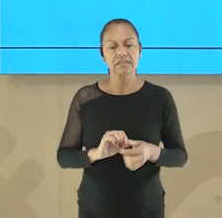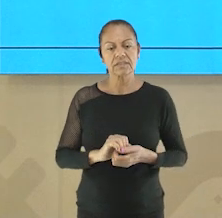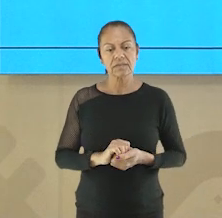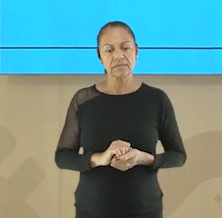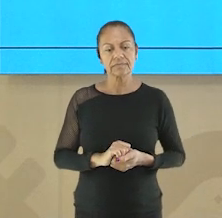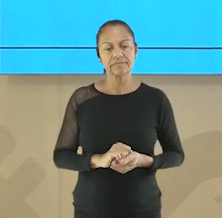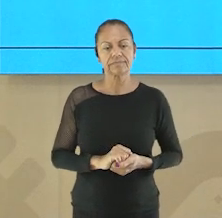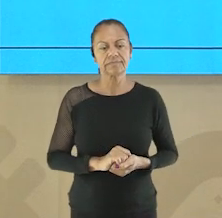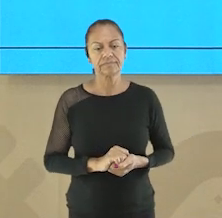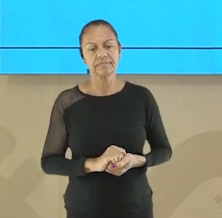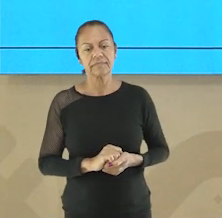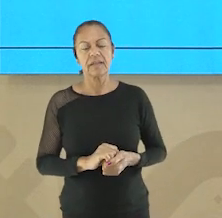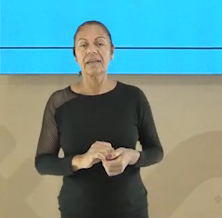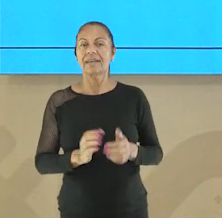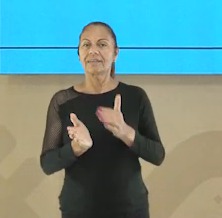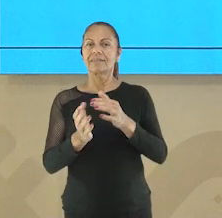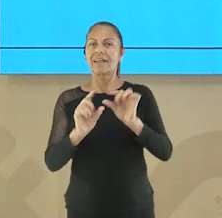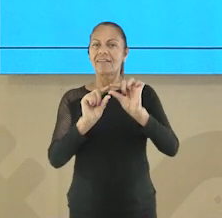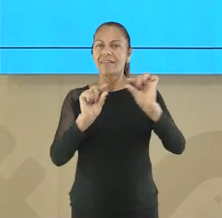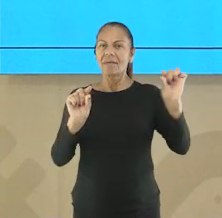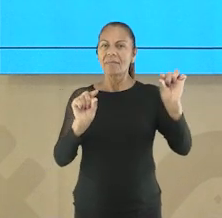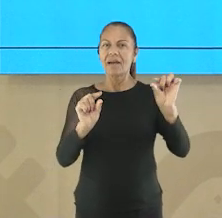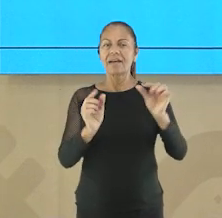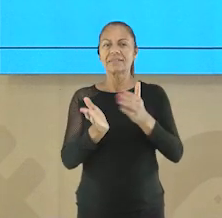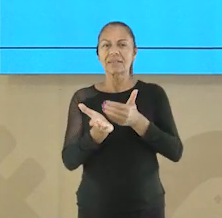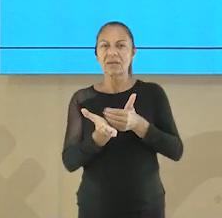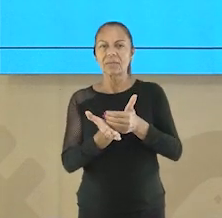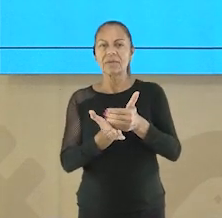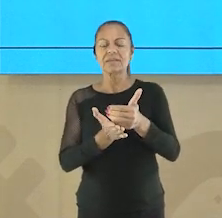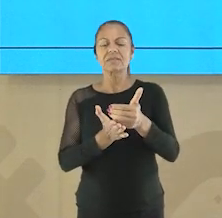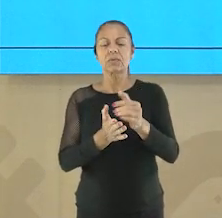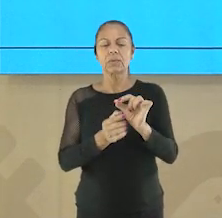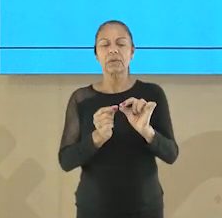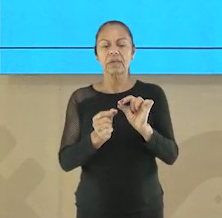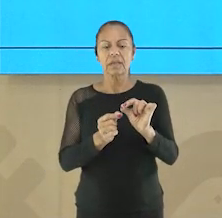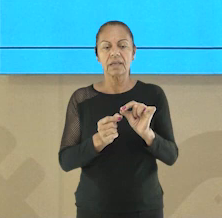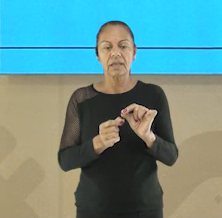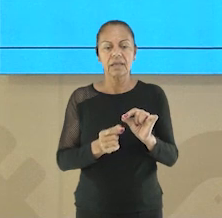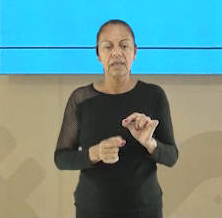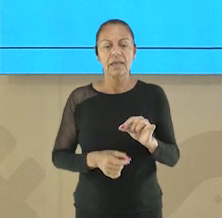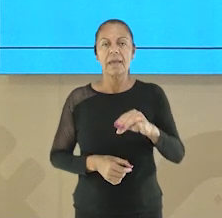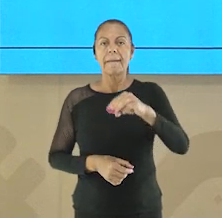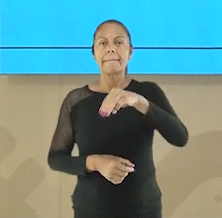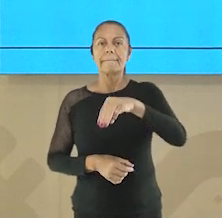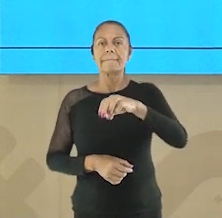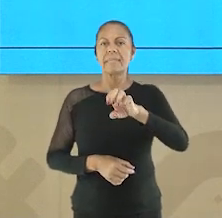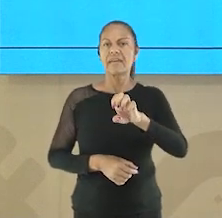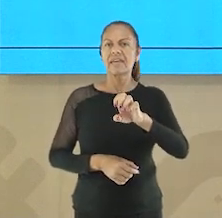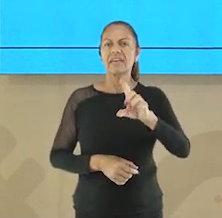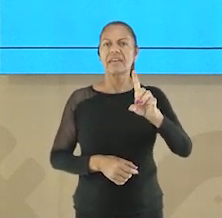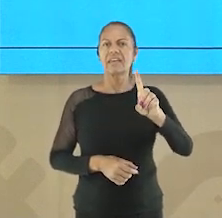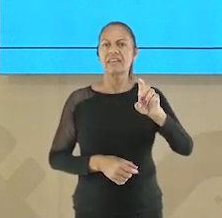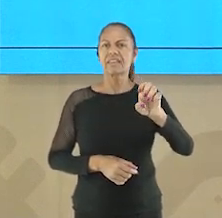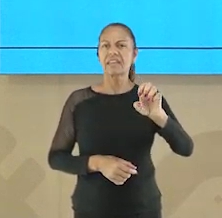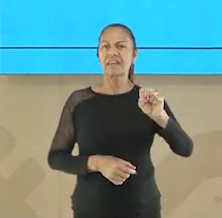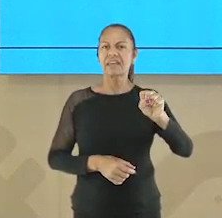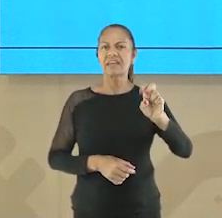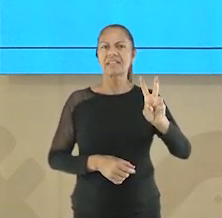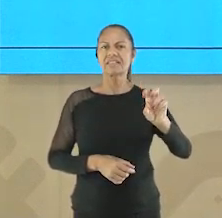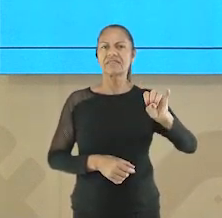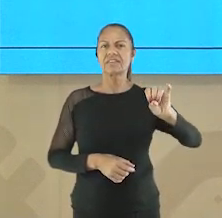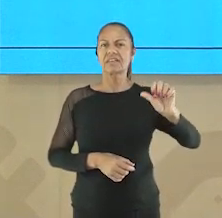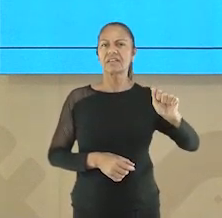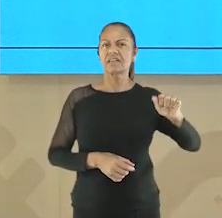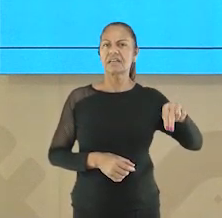verso me desviando do assunto, ele inicia com o verbo desviando. Portanto, como acabamos de ver nas regrinhas